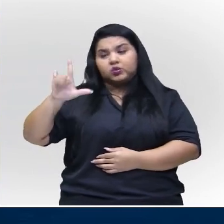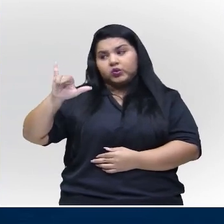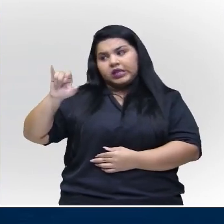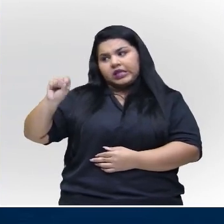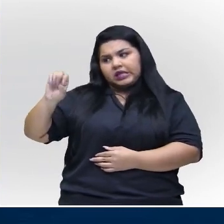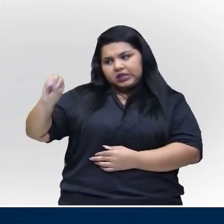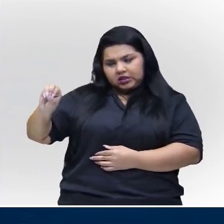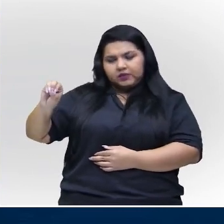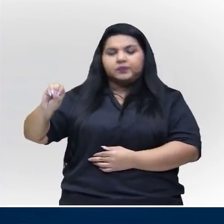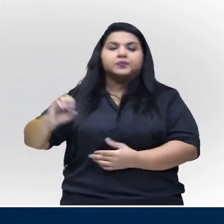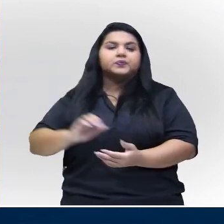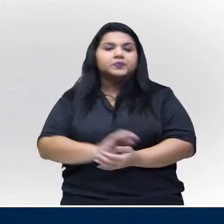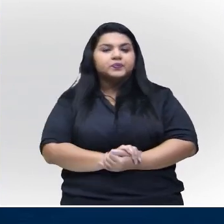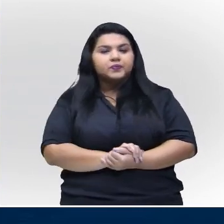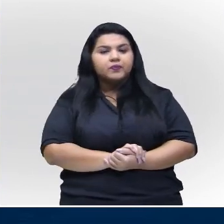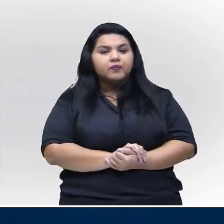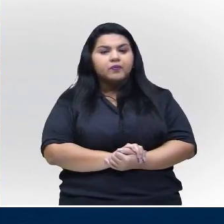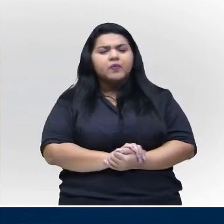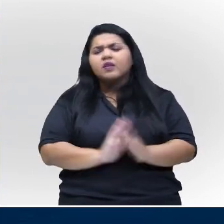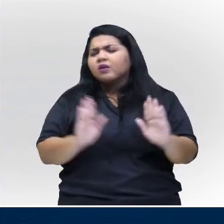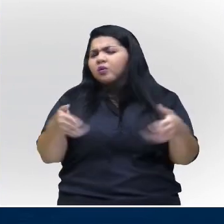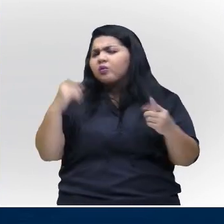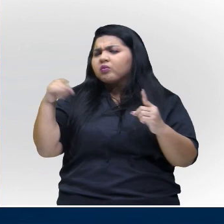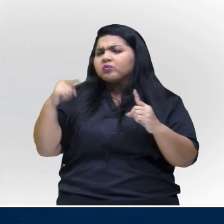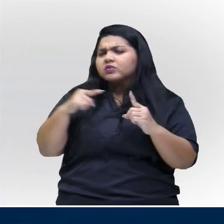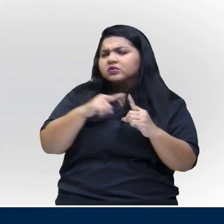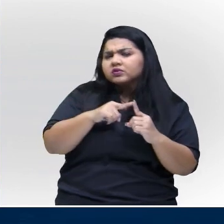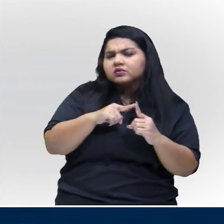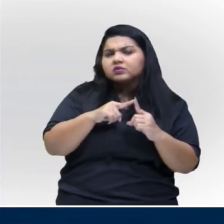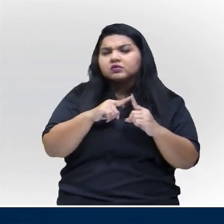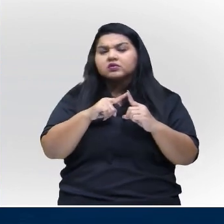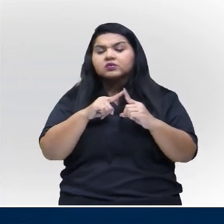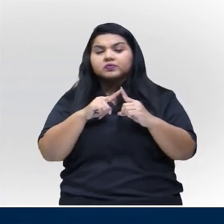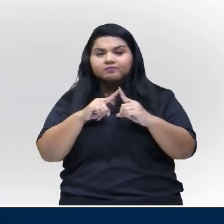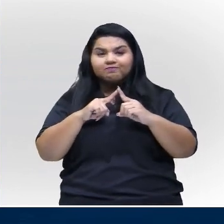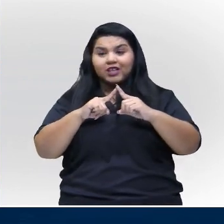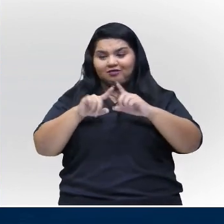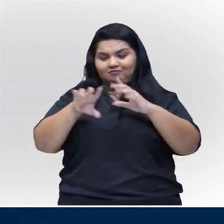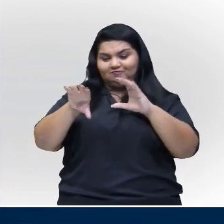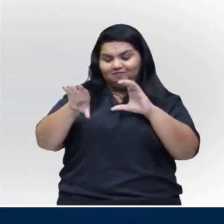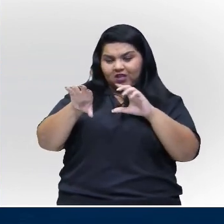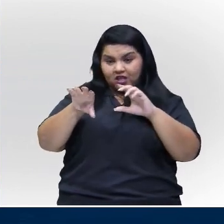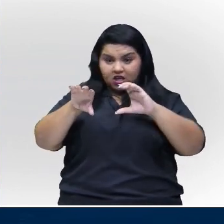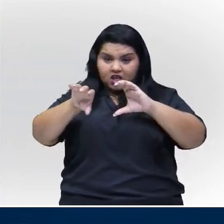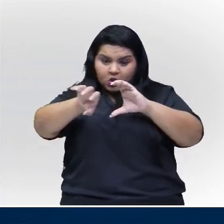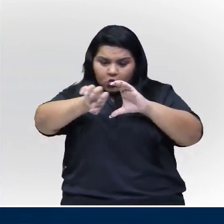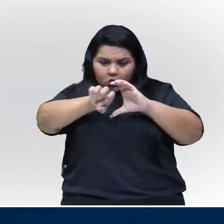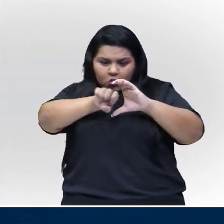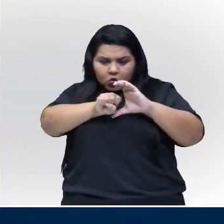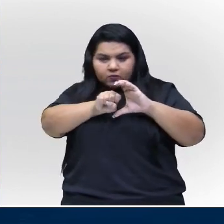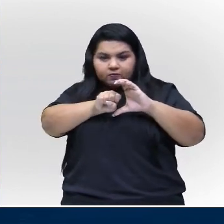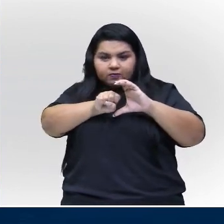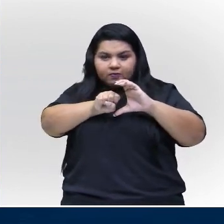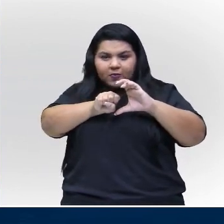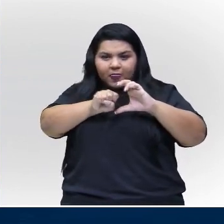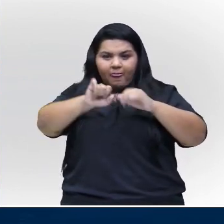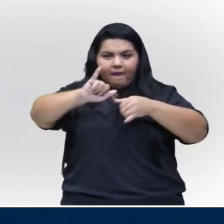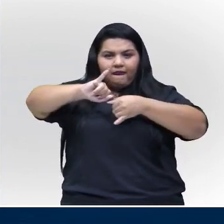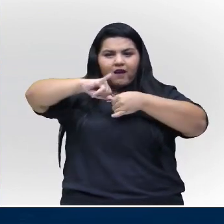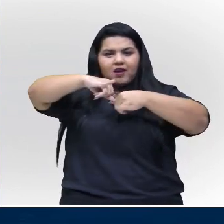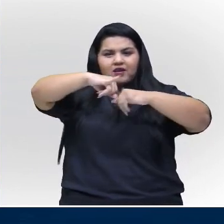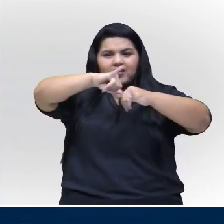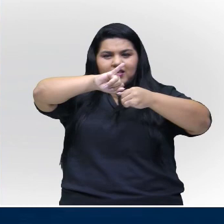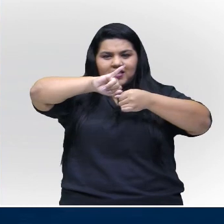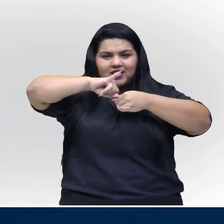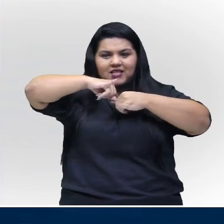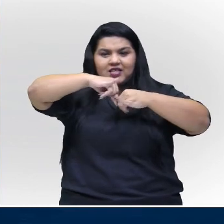endoplasmático não granuloso. Qual é a função dele? Síntese de lipídios, né, a produção de lipídios, a contração muscular,